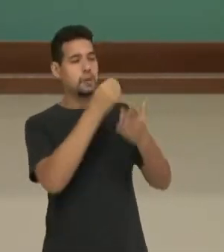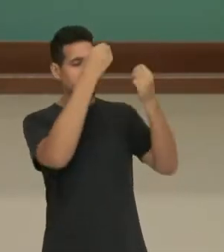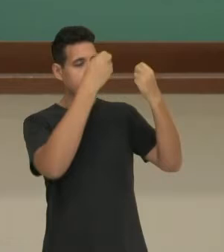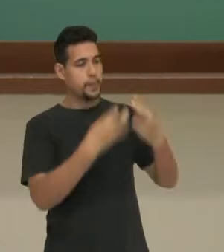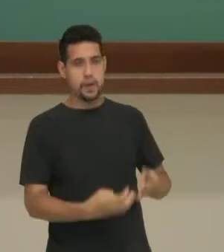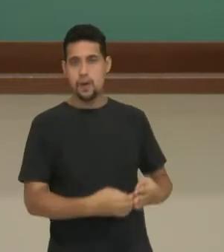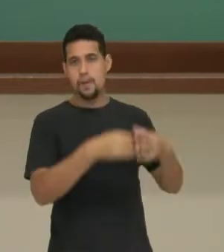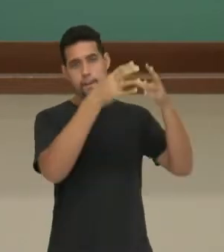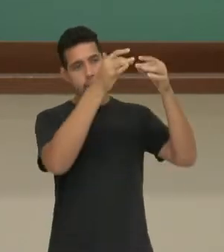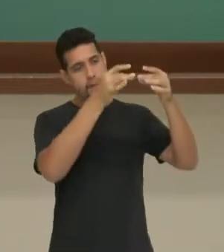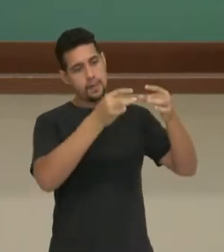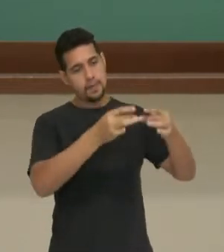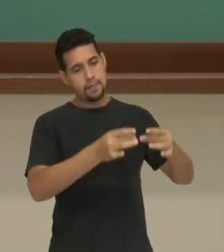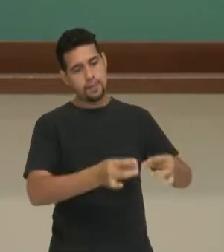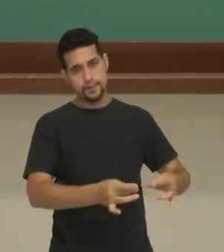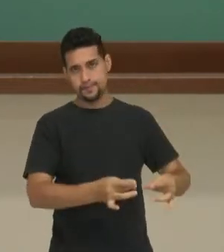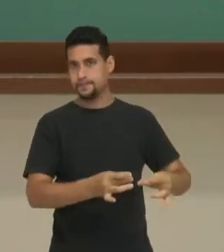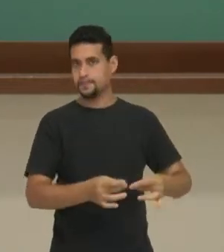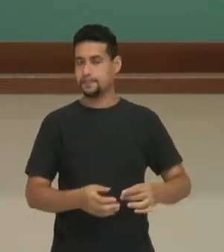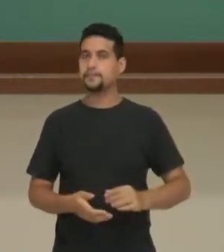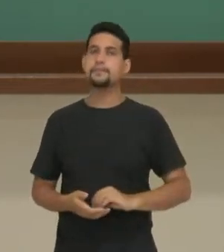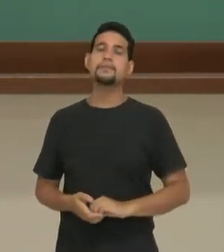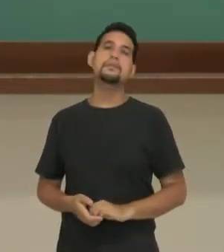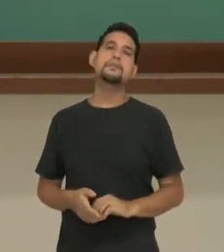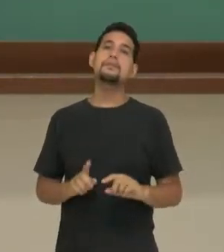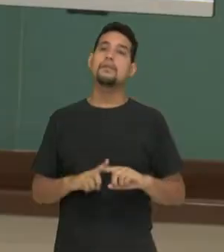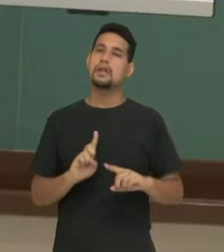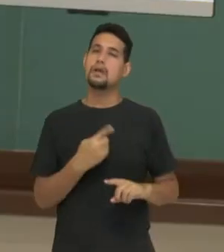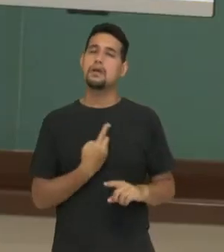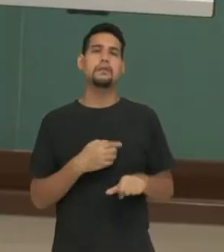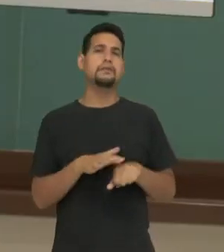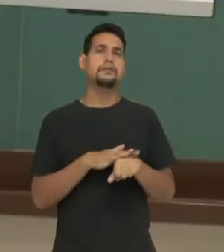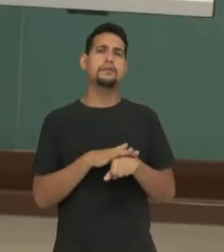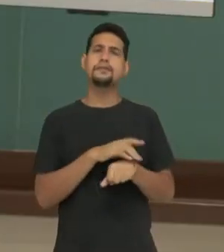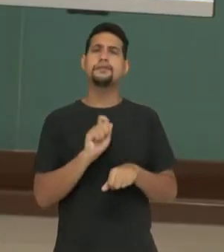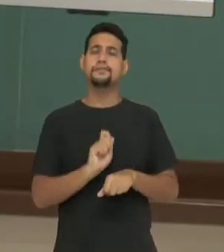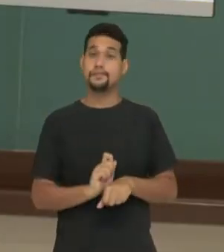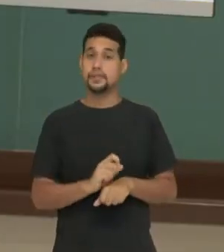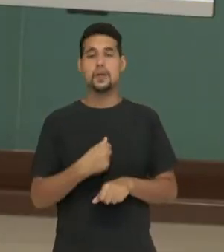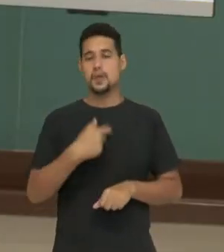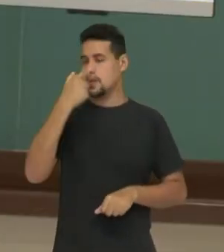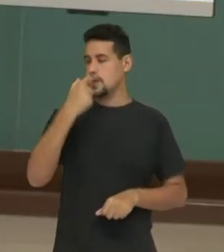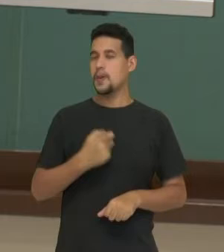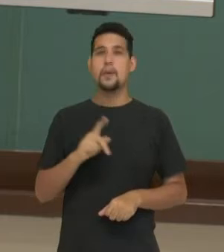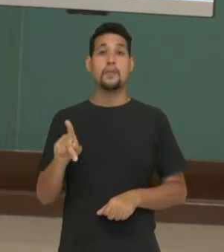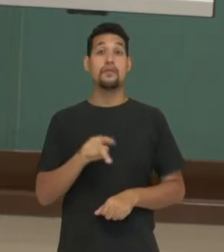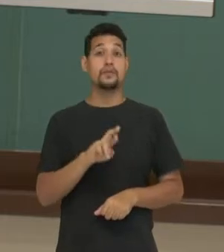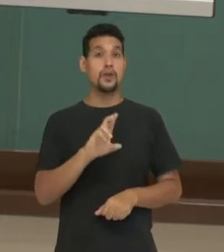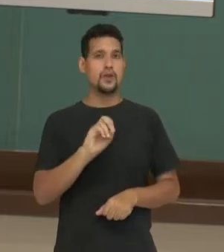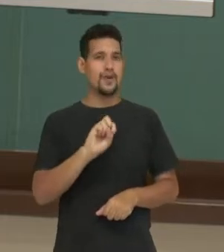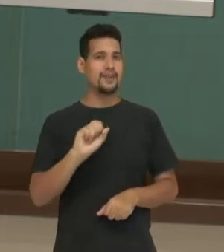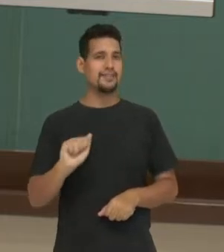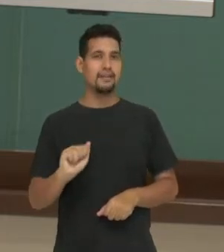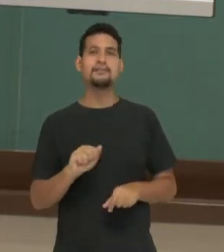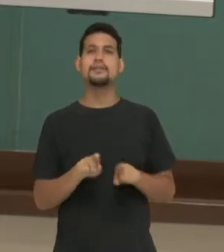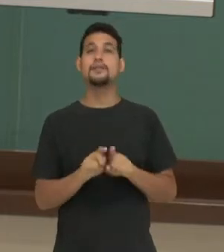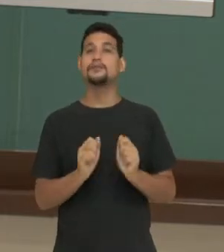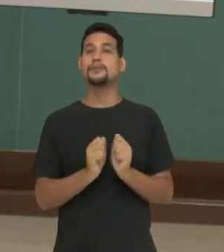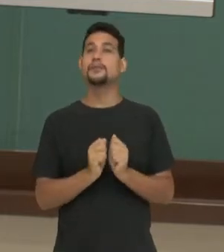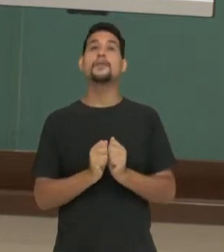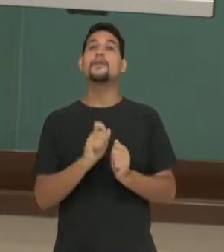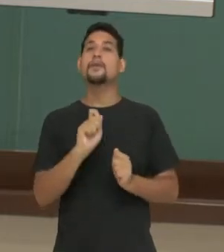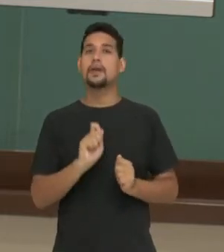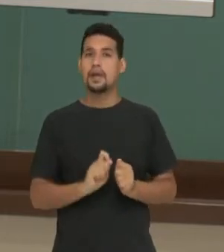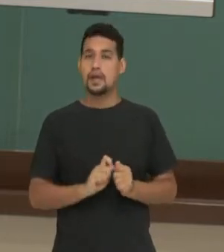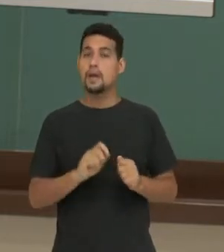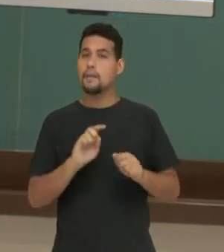de um determinado tema, ok? Então vamos discutir um pouquinho disso. Eu sou a professora Rosa Helena Bueno, estou aqui ministrando